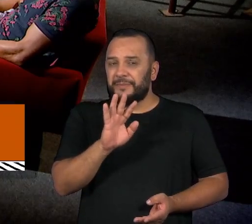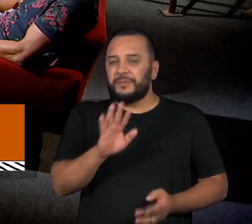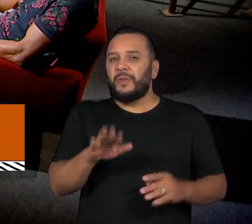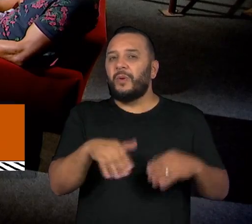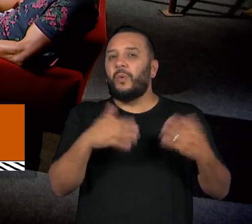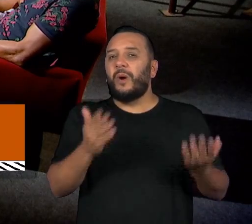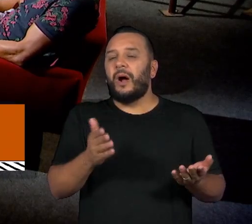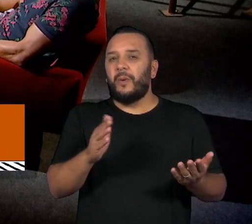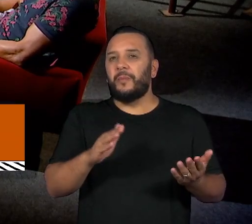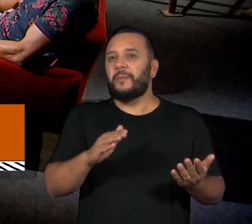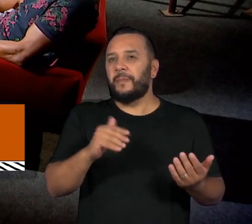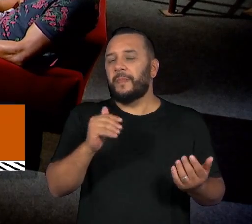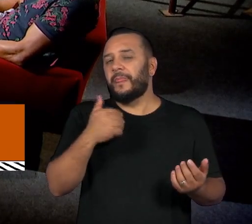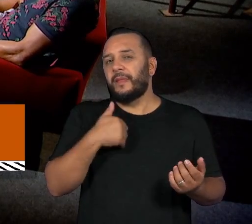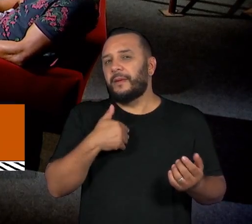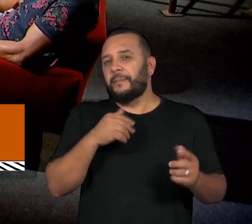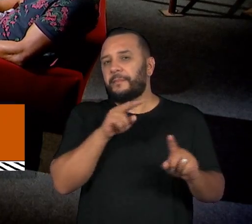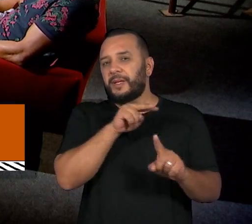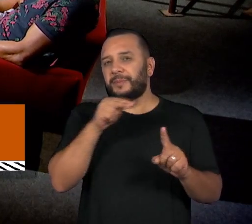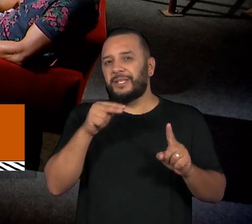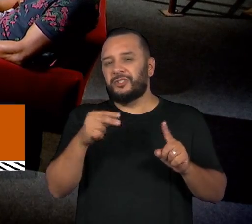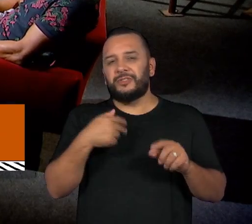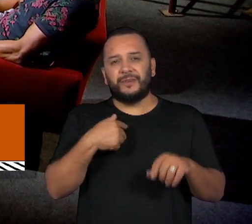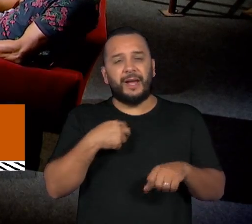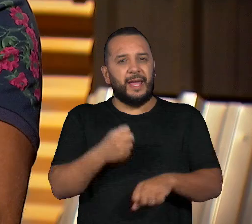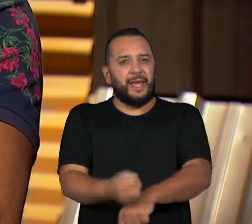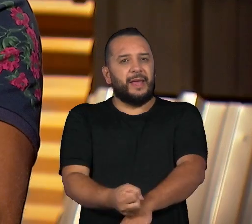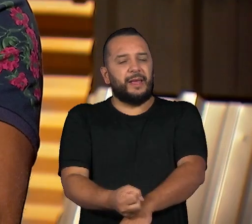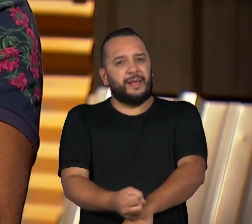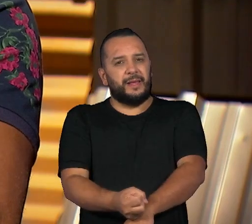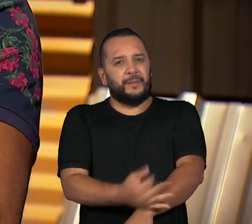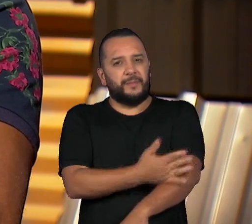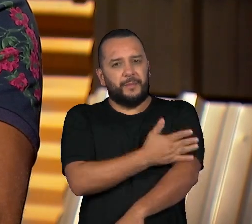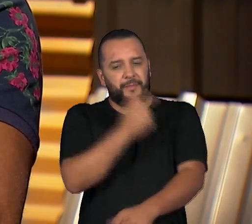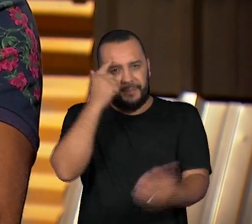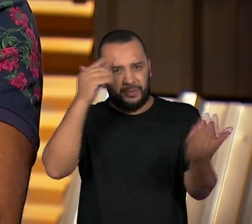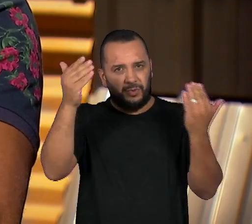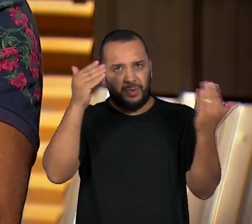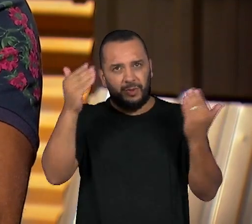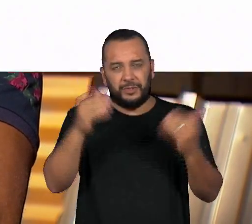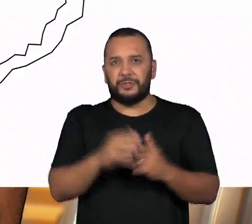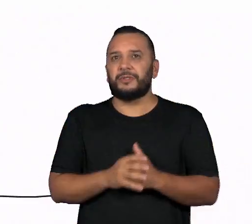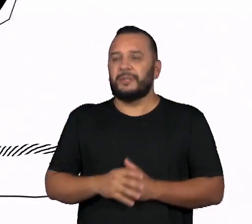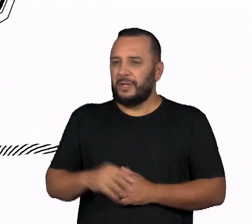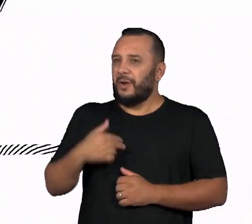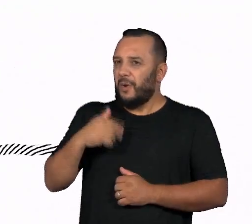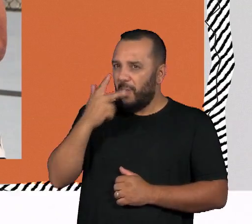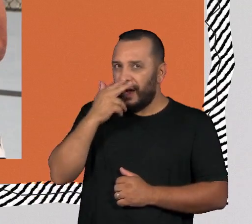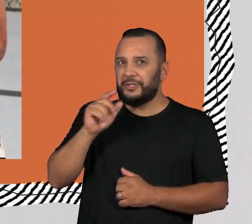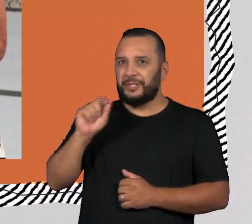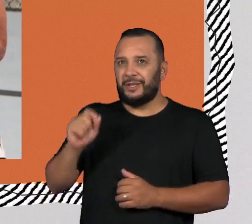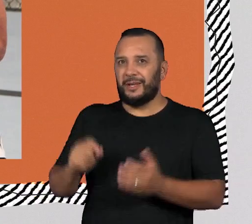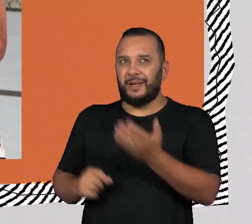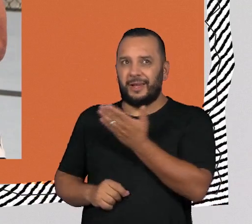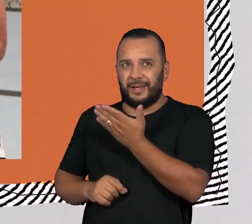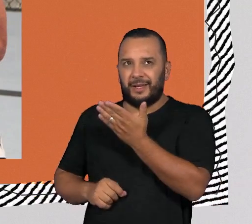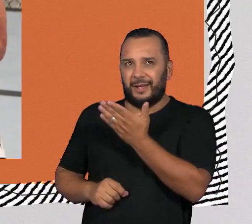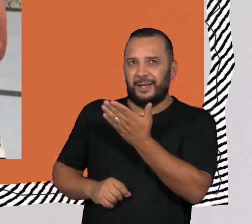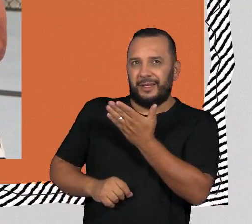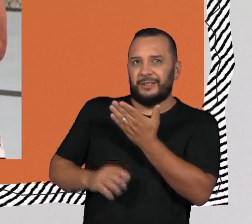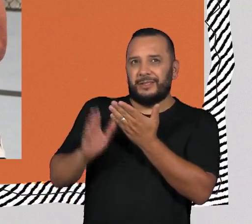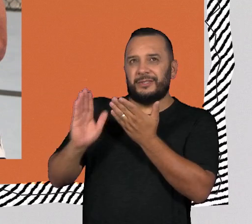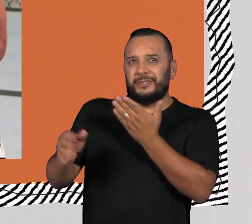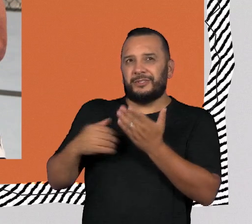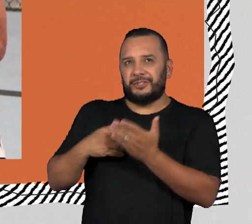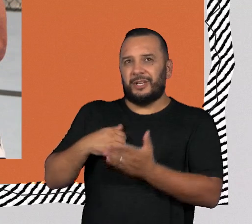luta foi mais difícil do seu ponto de vista emocional. Eu acho que com o Chael Sonnen, a primeira luta, quase um mês antes